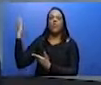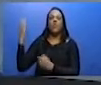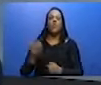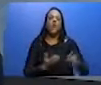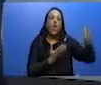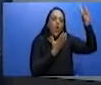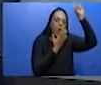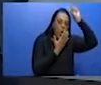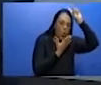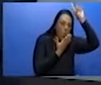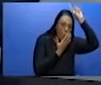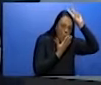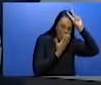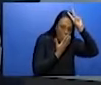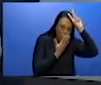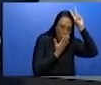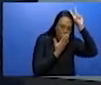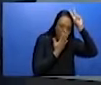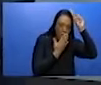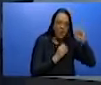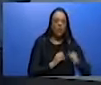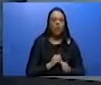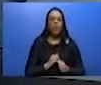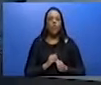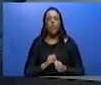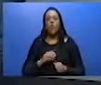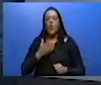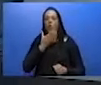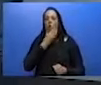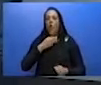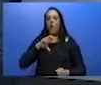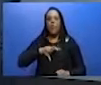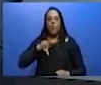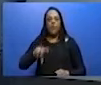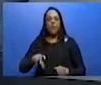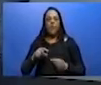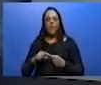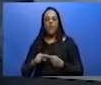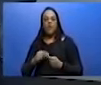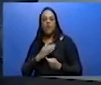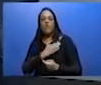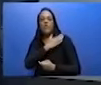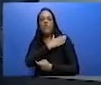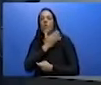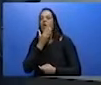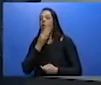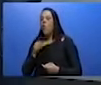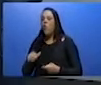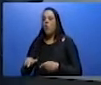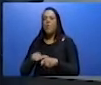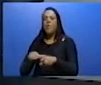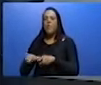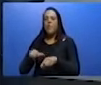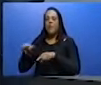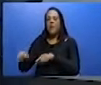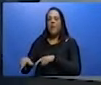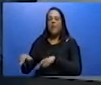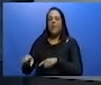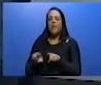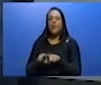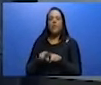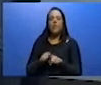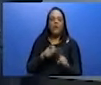índio brasileiro, os portugueses, Capitão Mor, o feitor, e vai aparecer um personagem